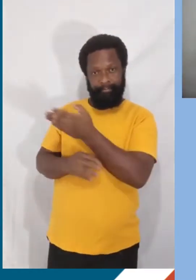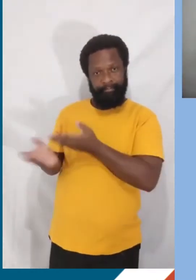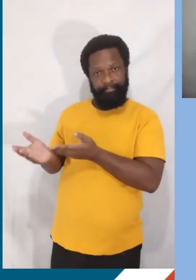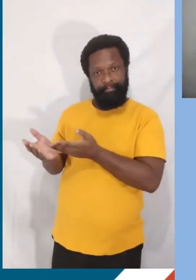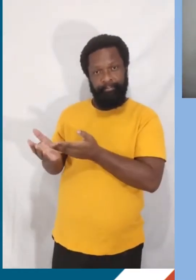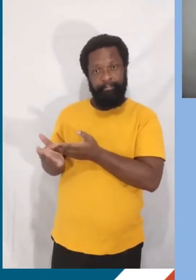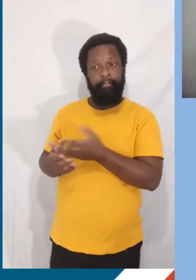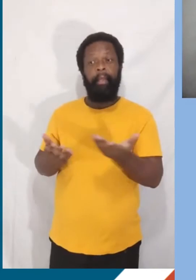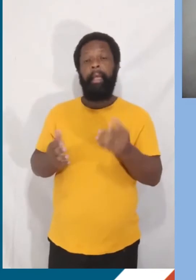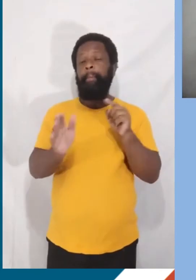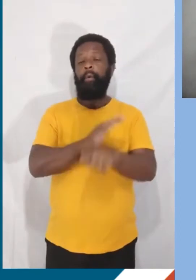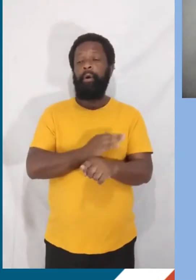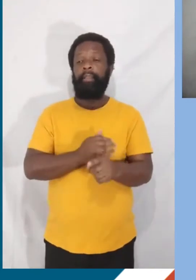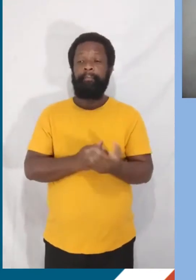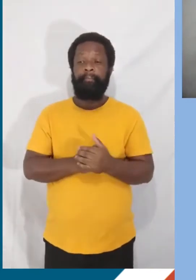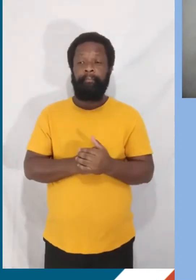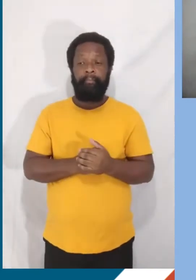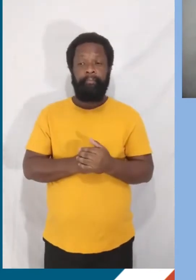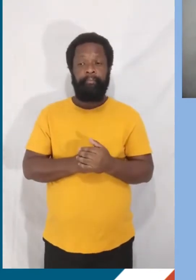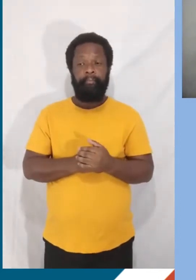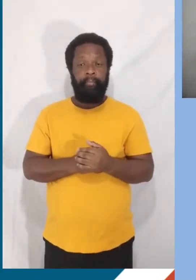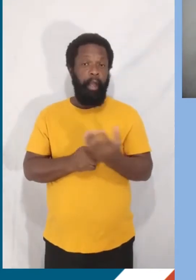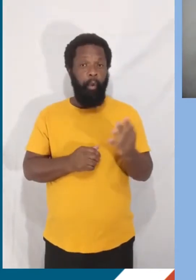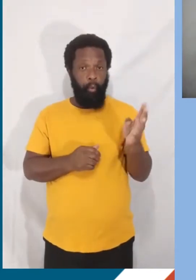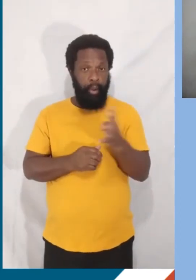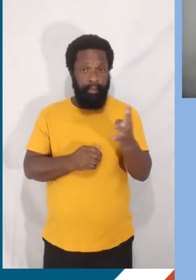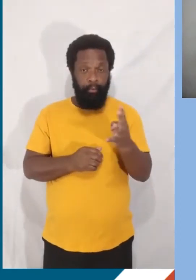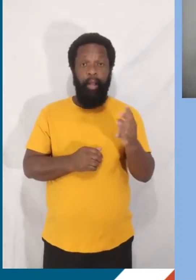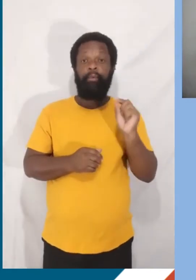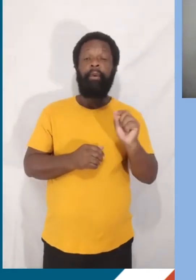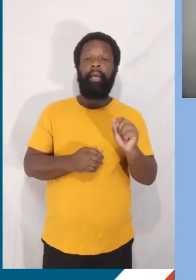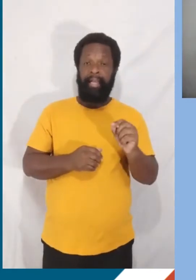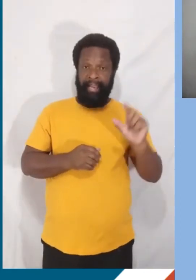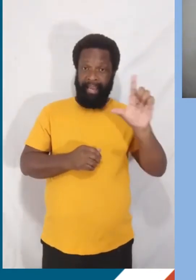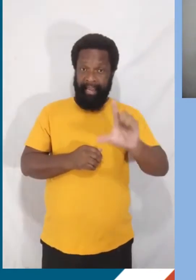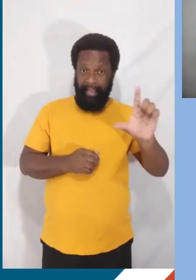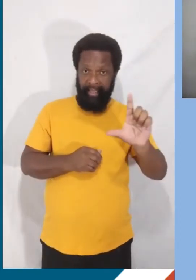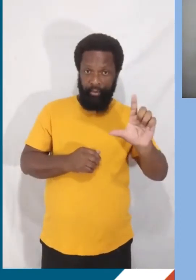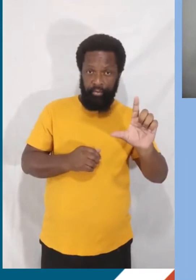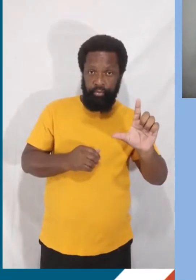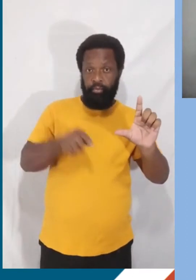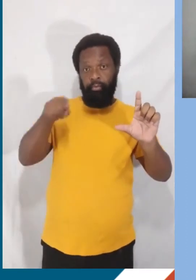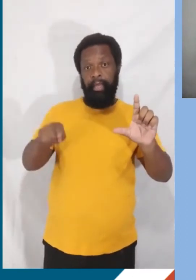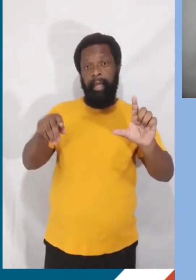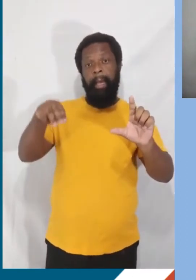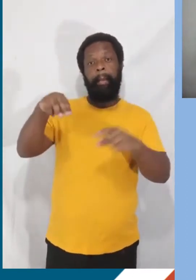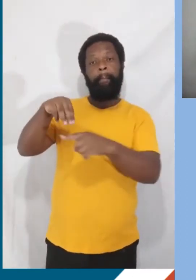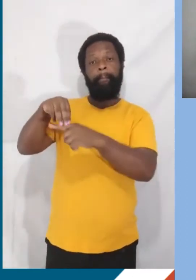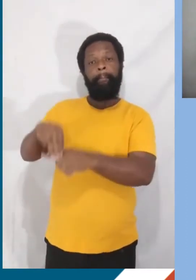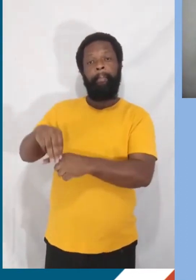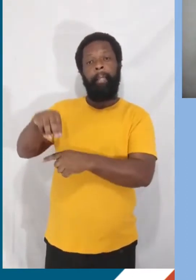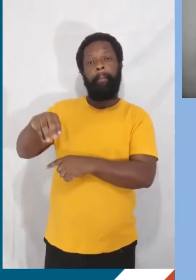10. Qual é a massa de 44,8 litros de CO2? Então, ele está relacionando litros com massa,